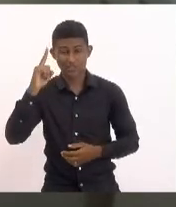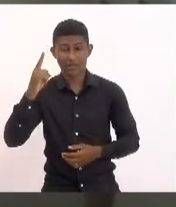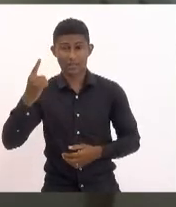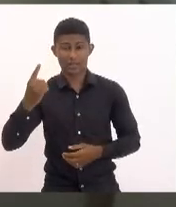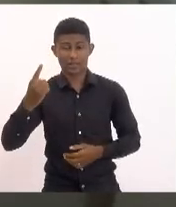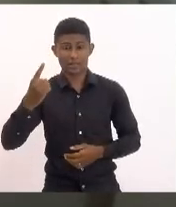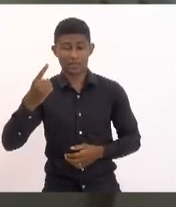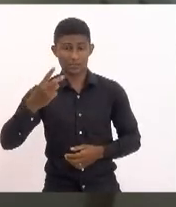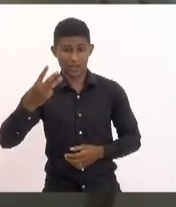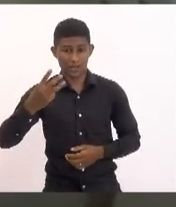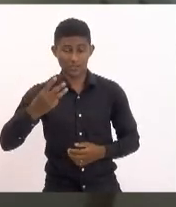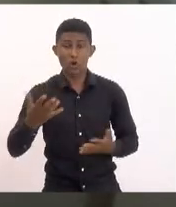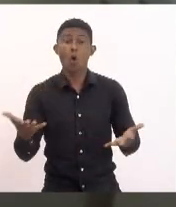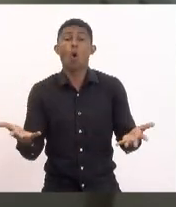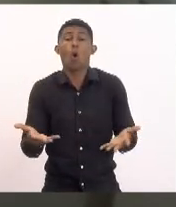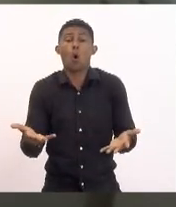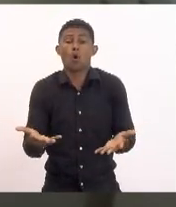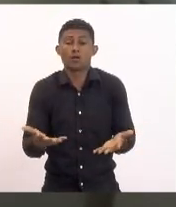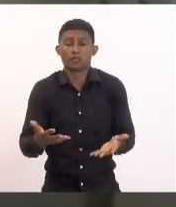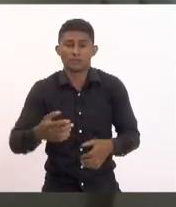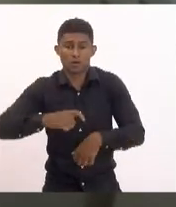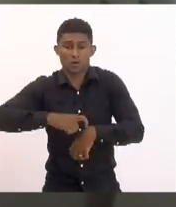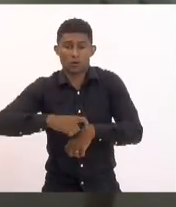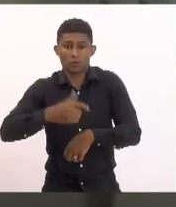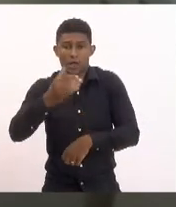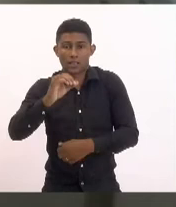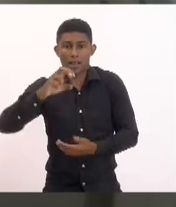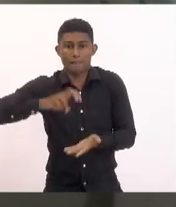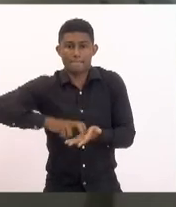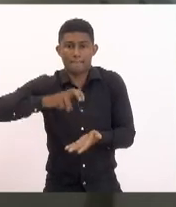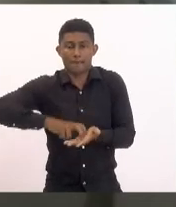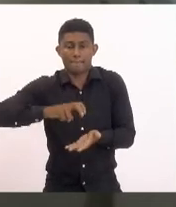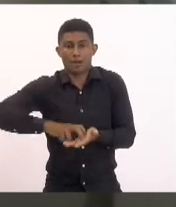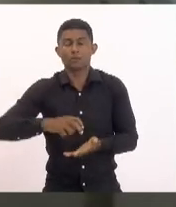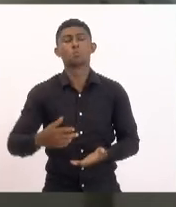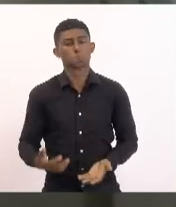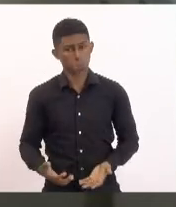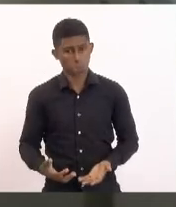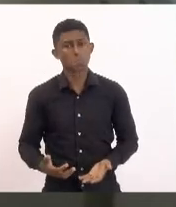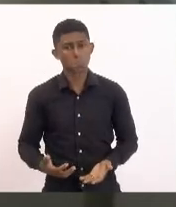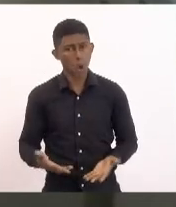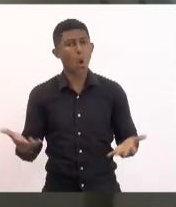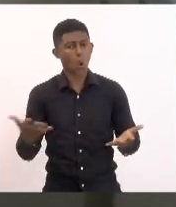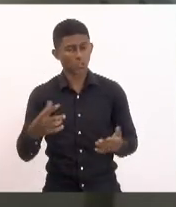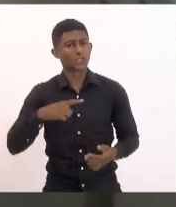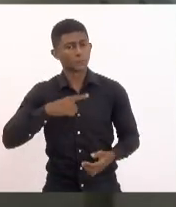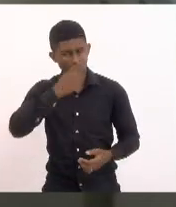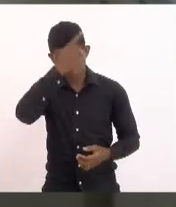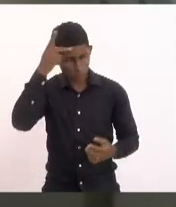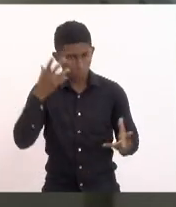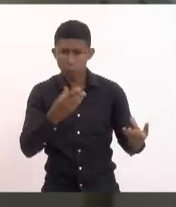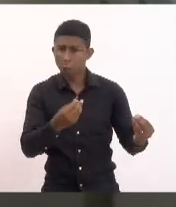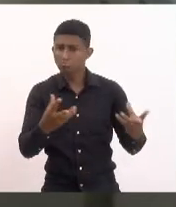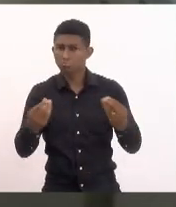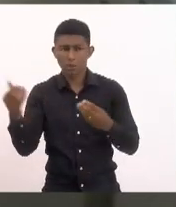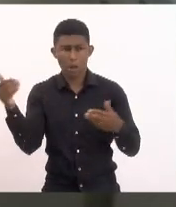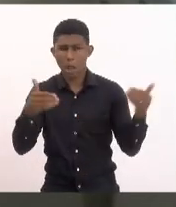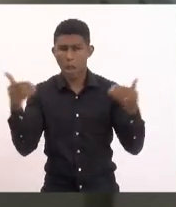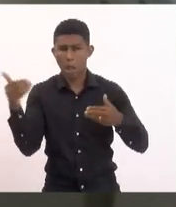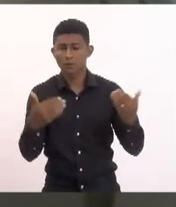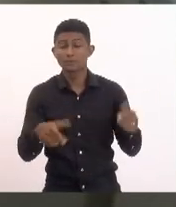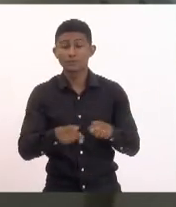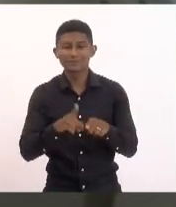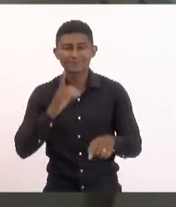manhã, que aconteceu uma presença significativa, inclusive da deputada